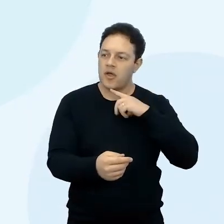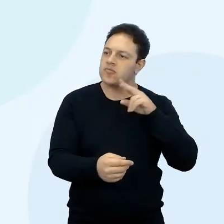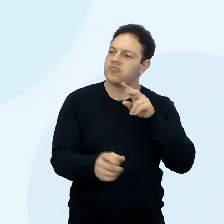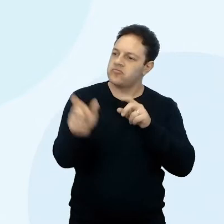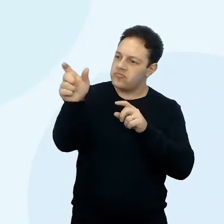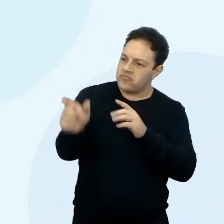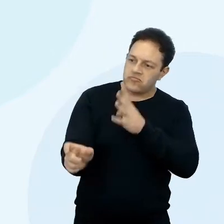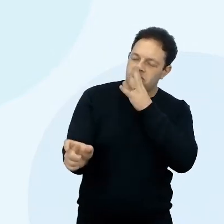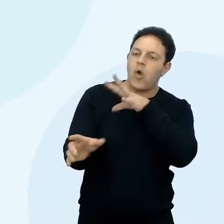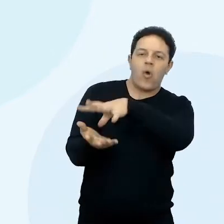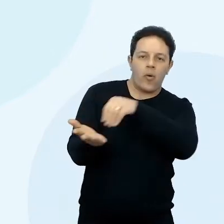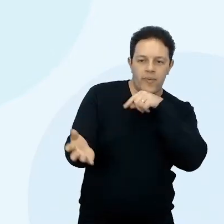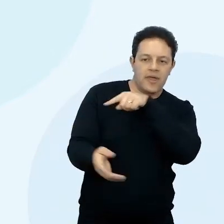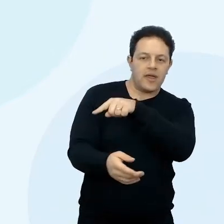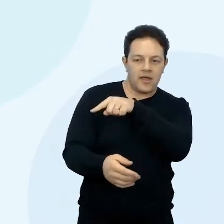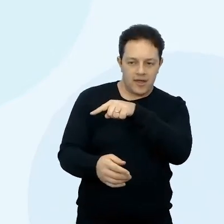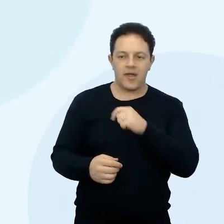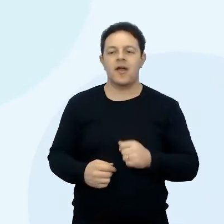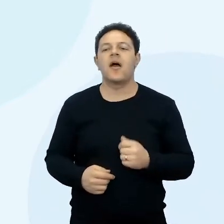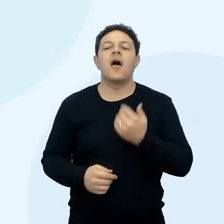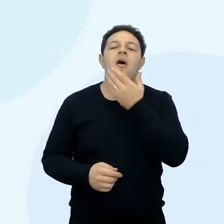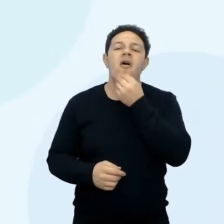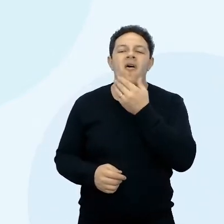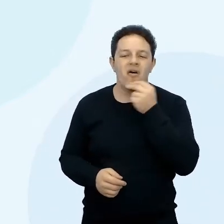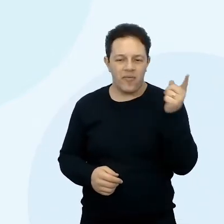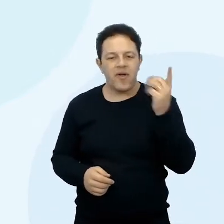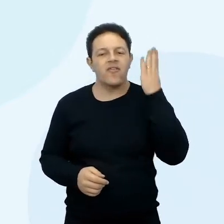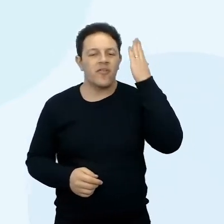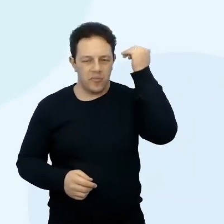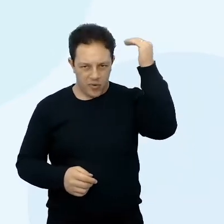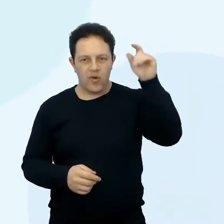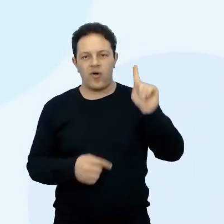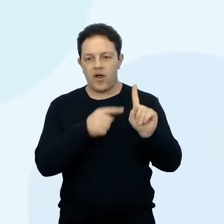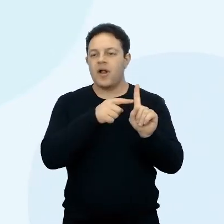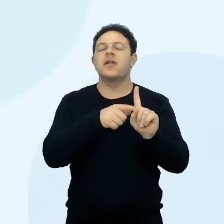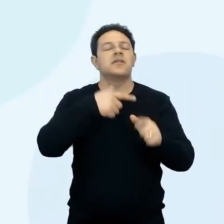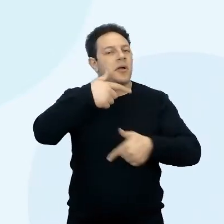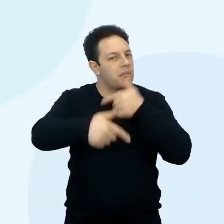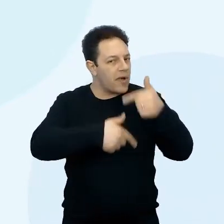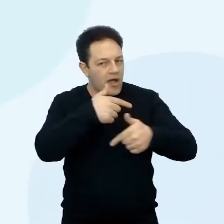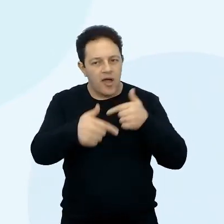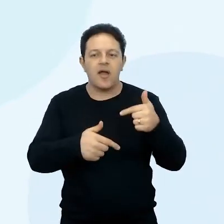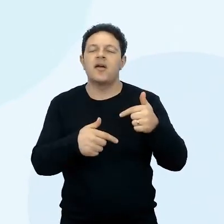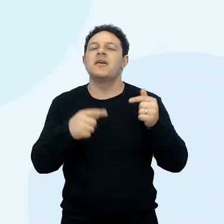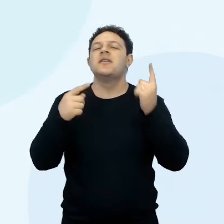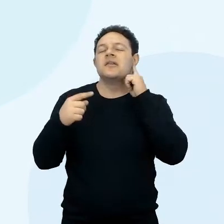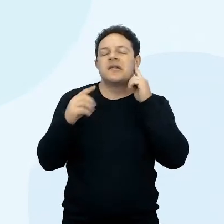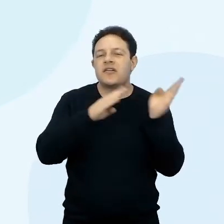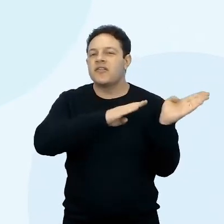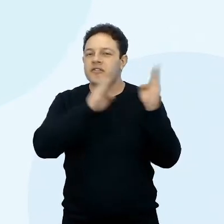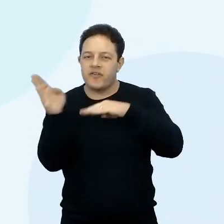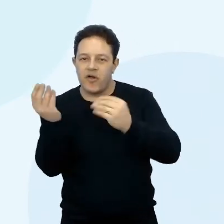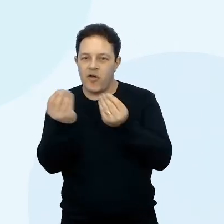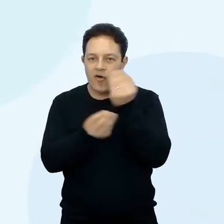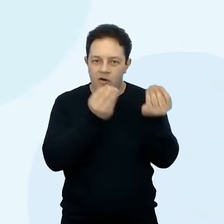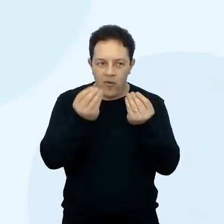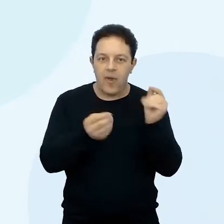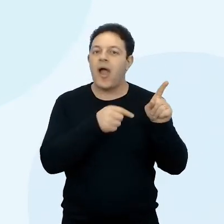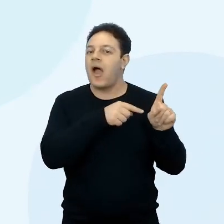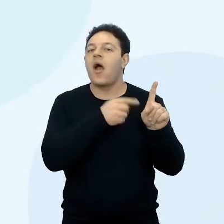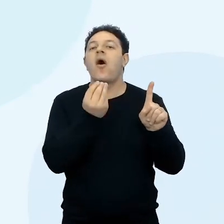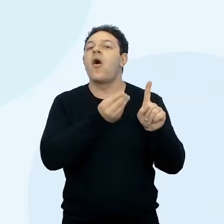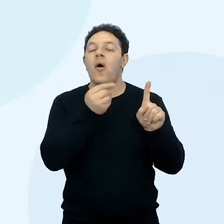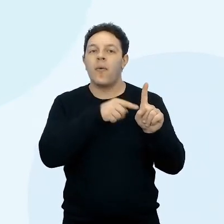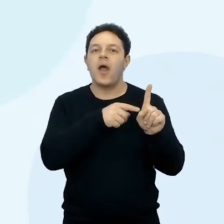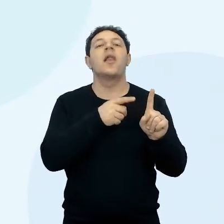por exemplo. Martin Scorsese, que é conhecido por trabalhar de uma forma genial a trilha sonora nos filmes, ele não esconde